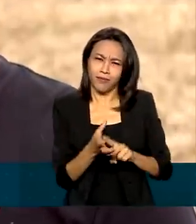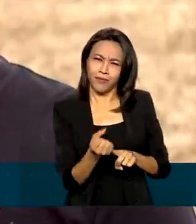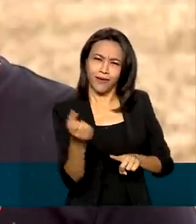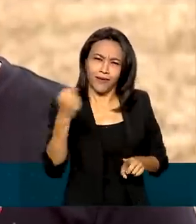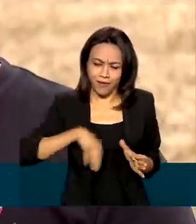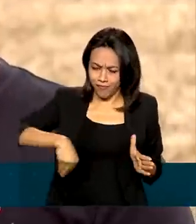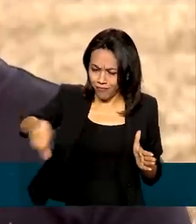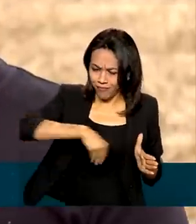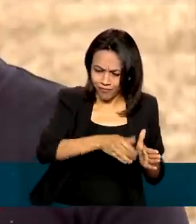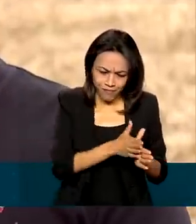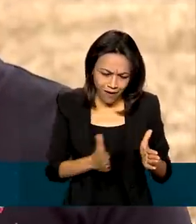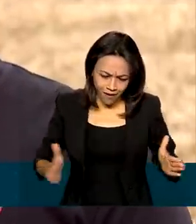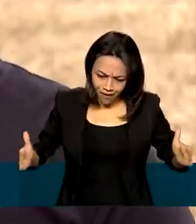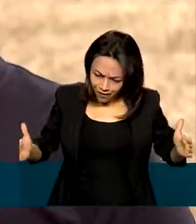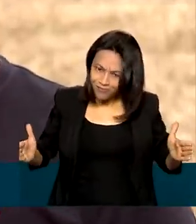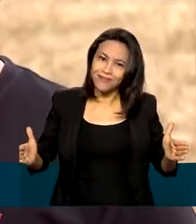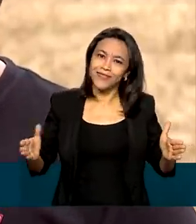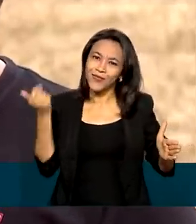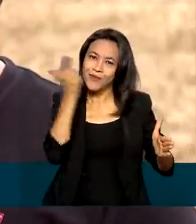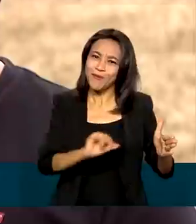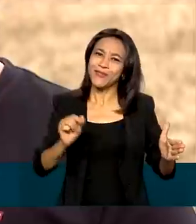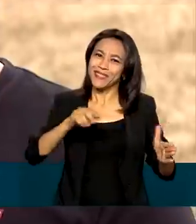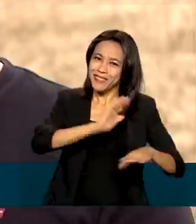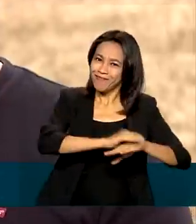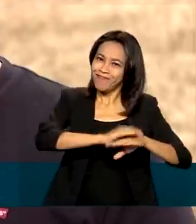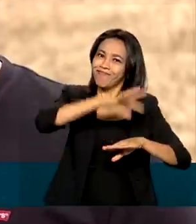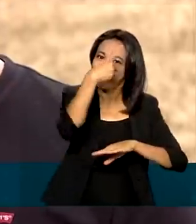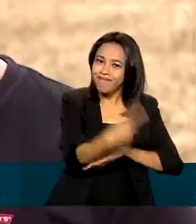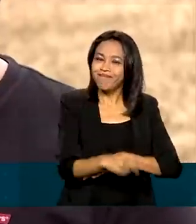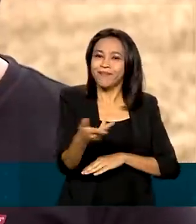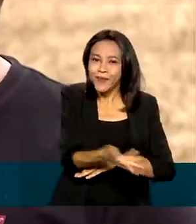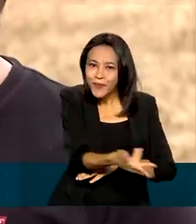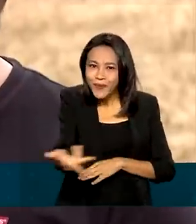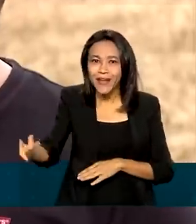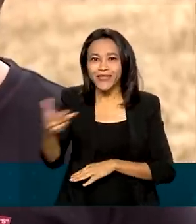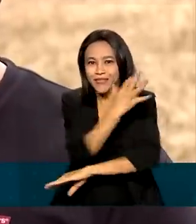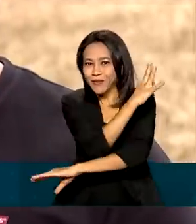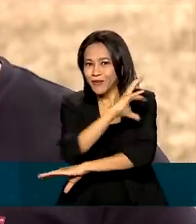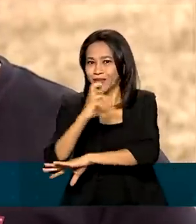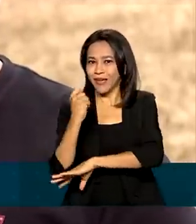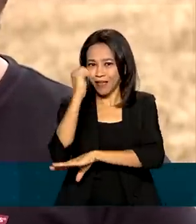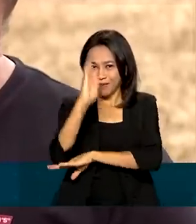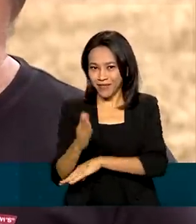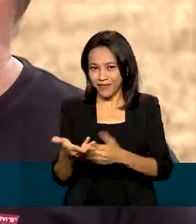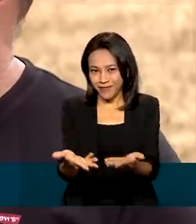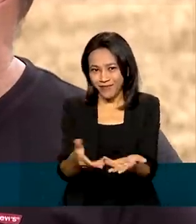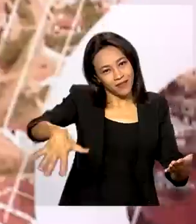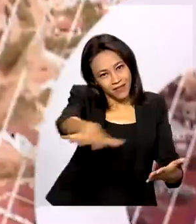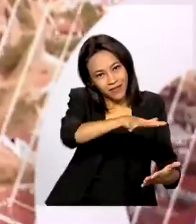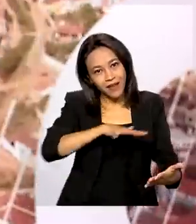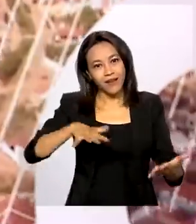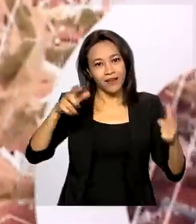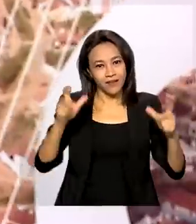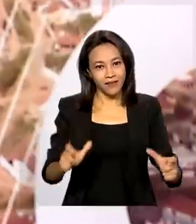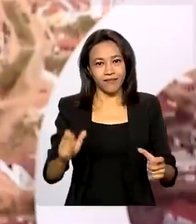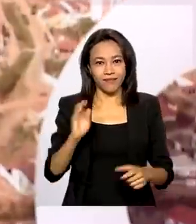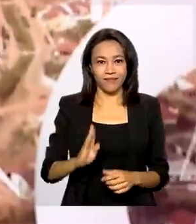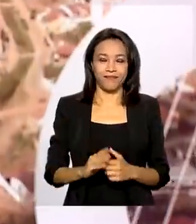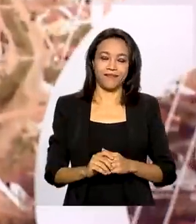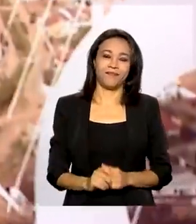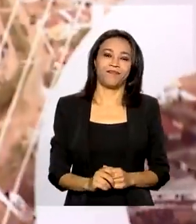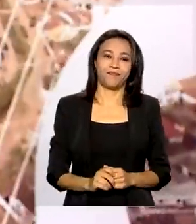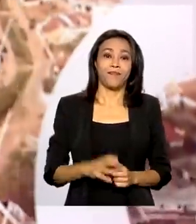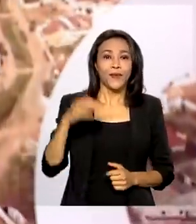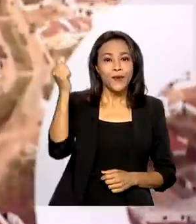né E nós poderemos chegar autossuficiência então com essa produção do Cerrado aqui do Brasil Central e